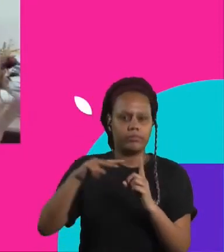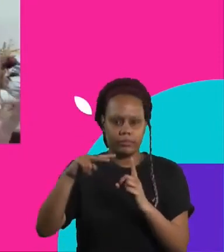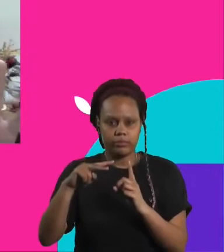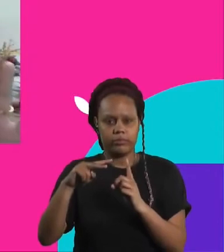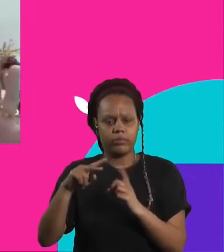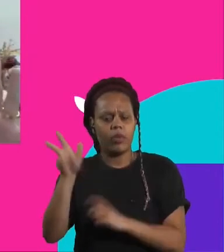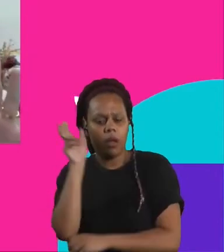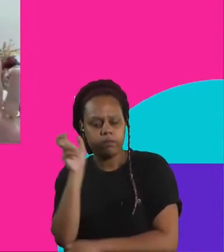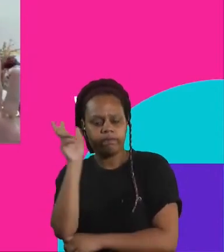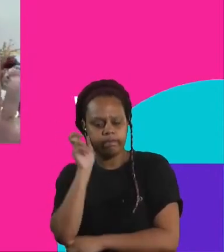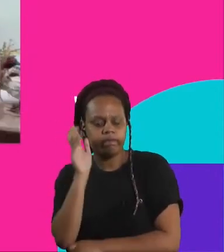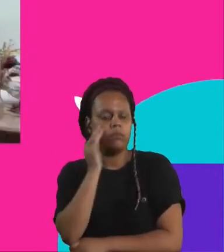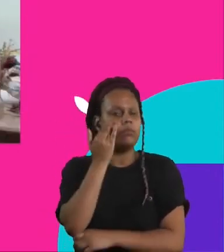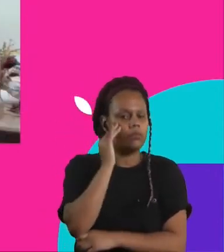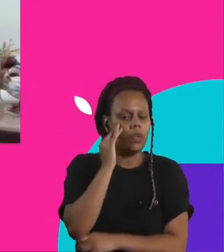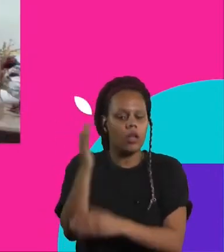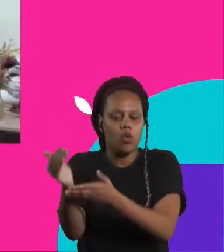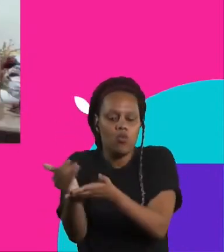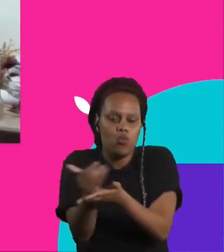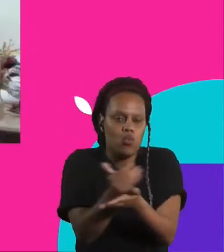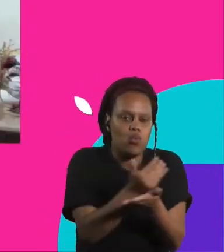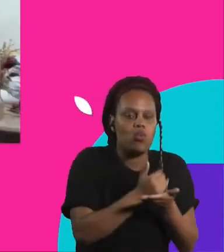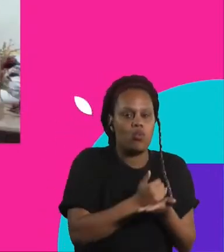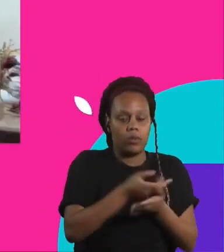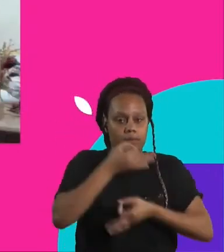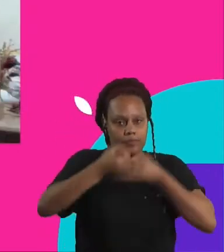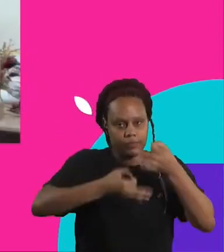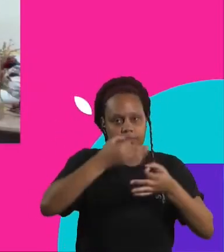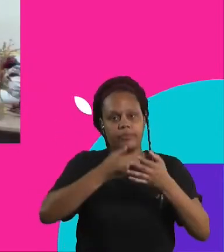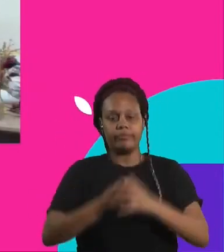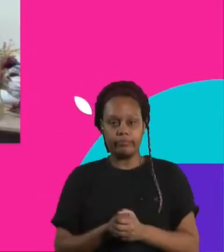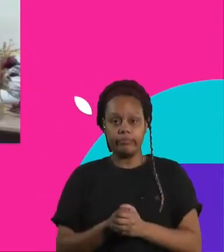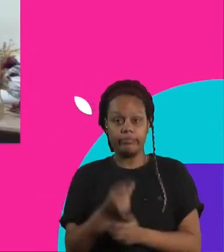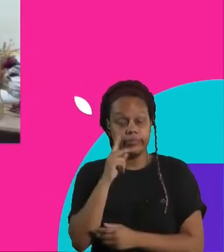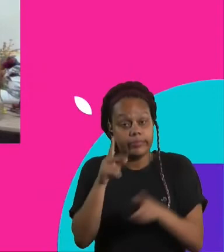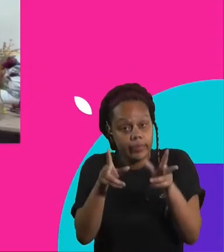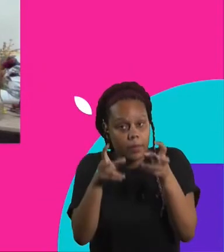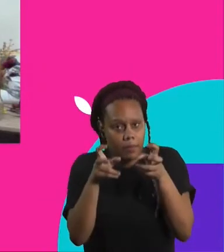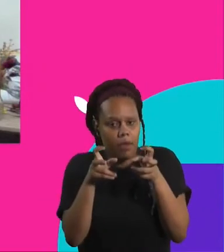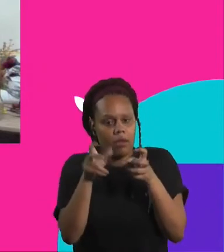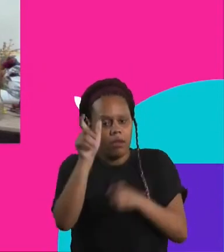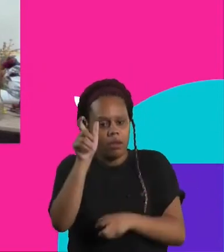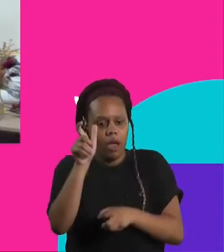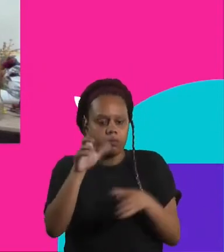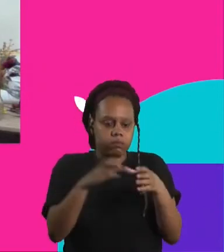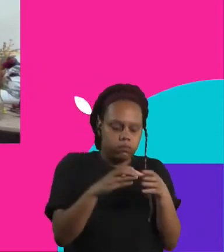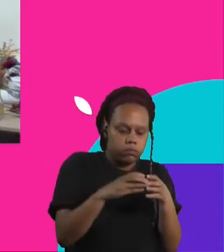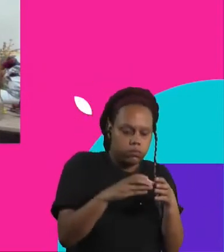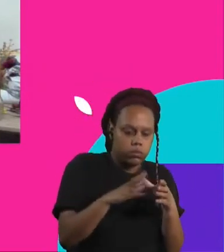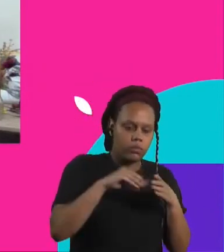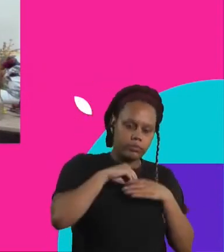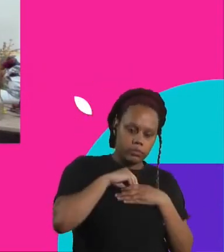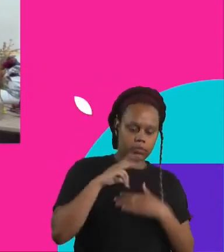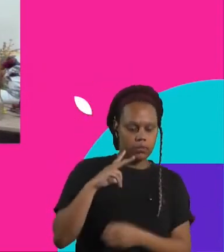pessoas, coleta esses depoimentos. Você vai ver que tanto a equipe interna do próprio projeto, quanto os reportes ficam